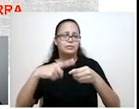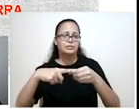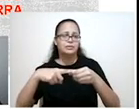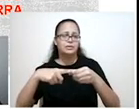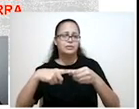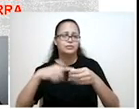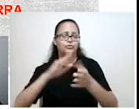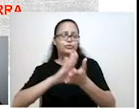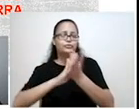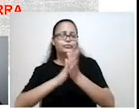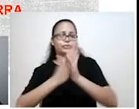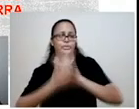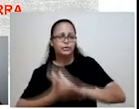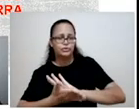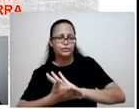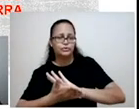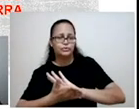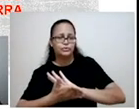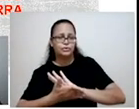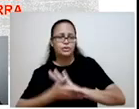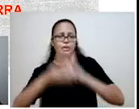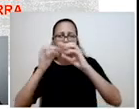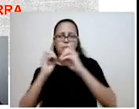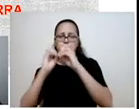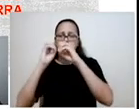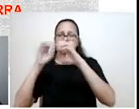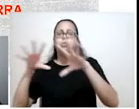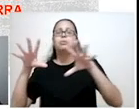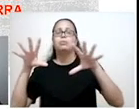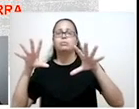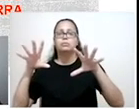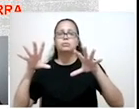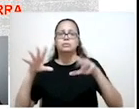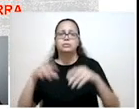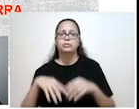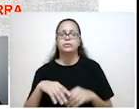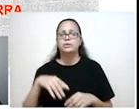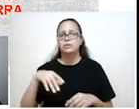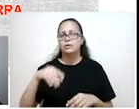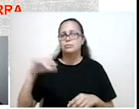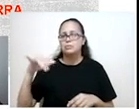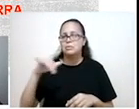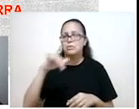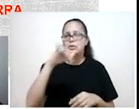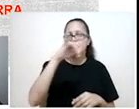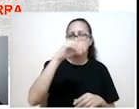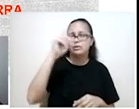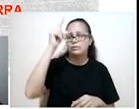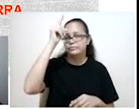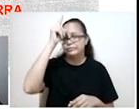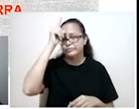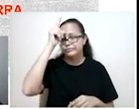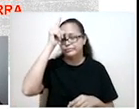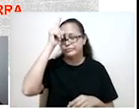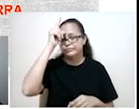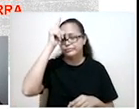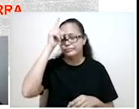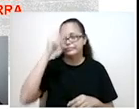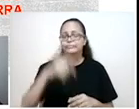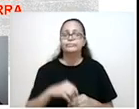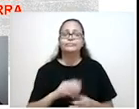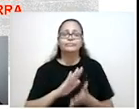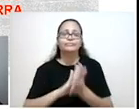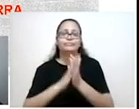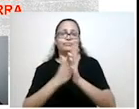foi destruída pelos bombardeios aéreos alemães. O horror provocado pelo massacre levou o